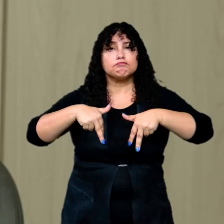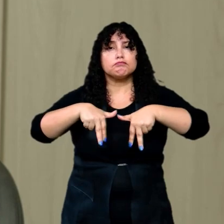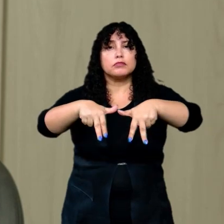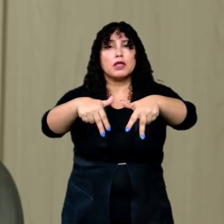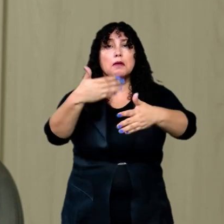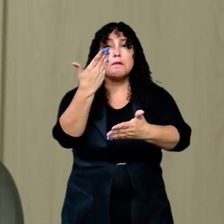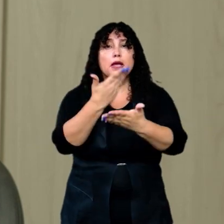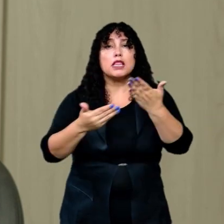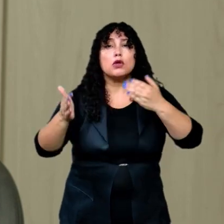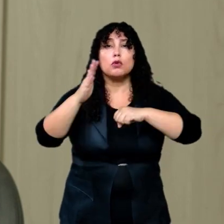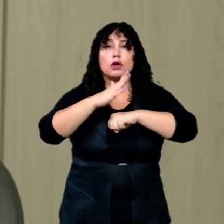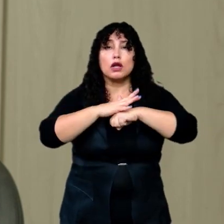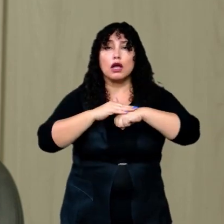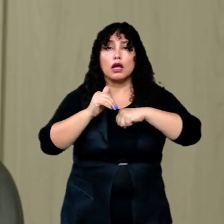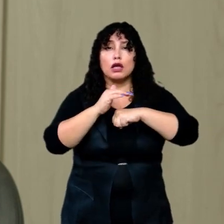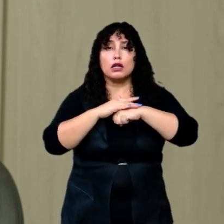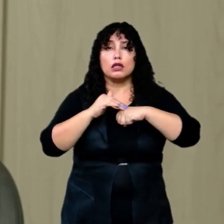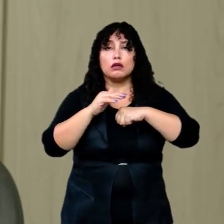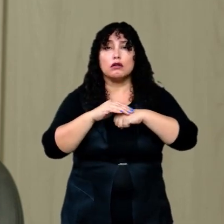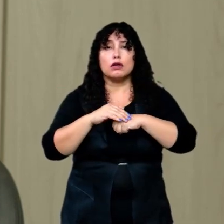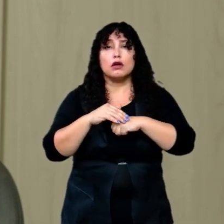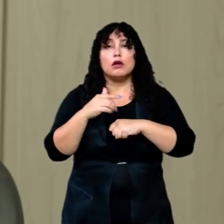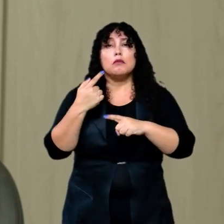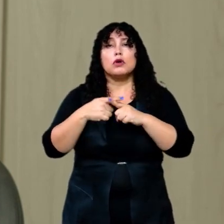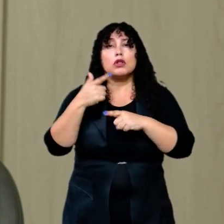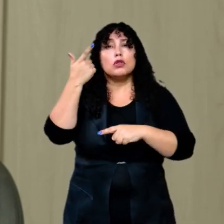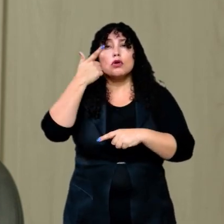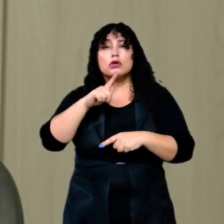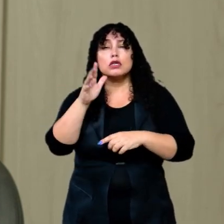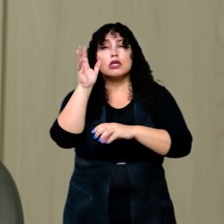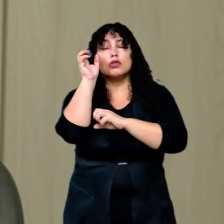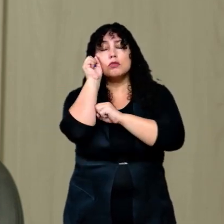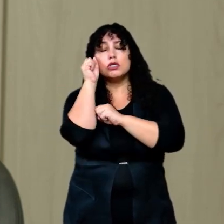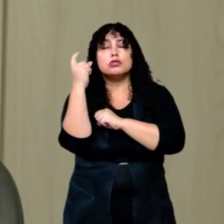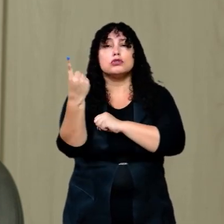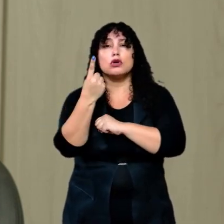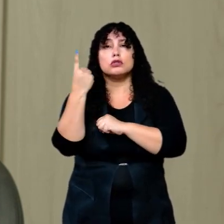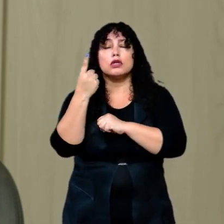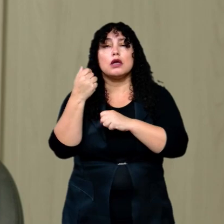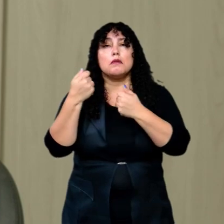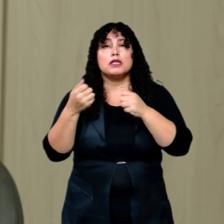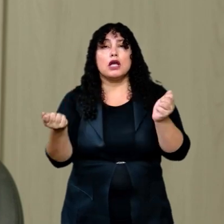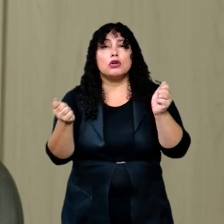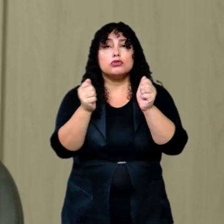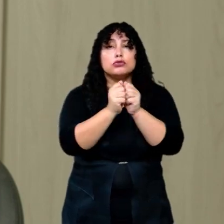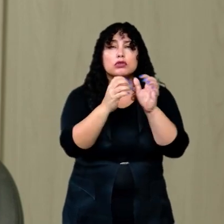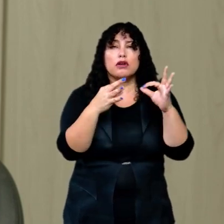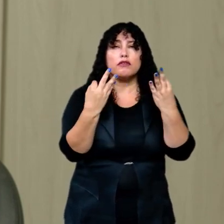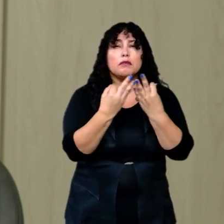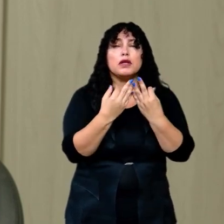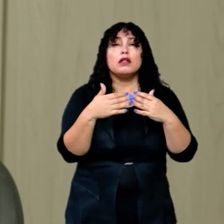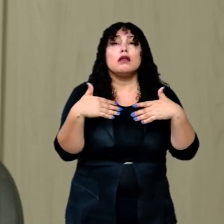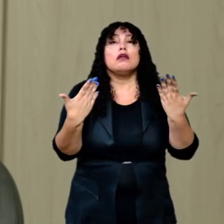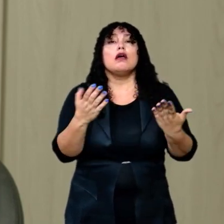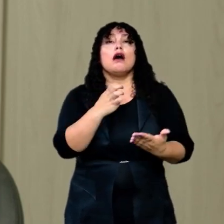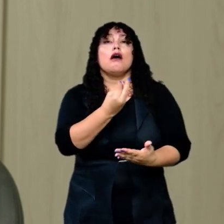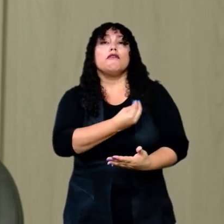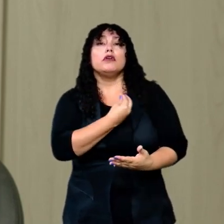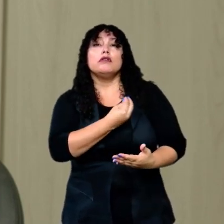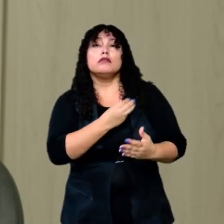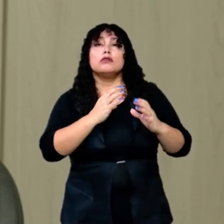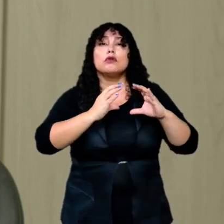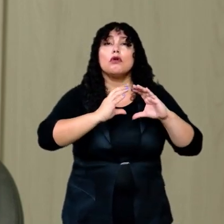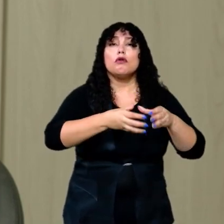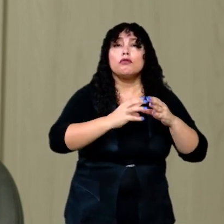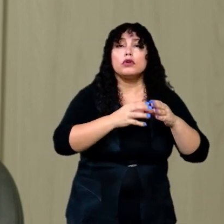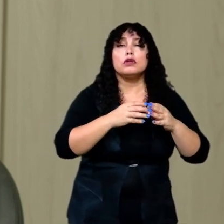Perdeu o carinho, por quê? Porque essa pessoa não consegue dormir sozinha, tem que dormir no meio dos pais. Então, assim, e a vida? E o convívio?